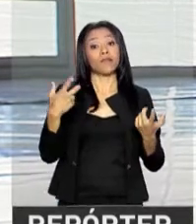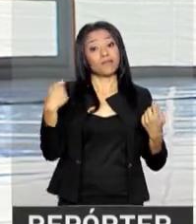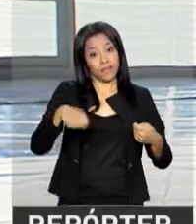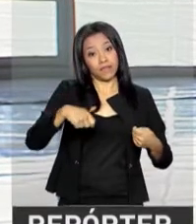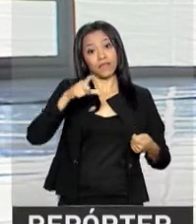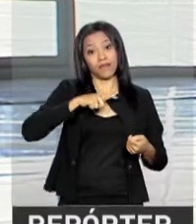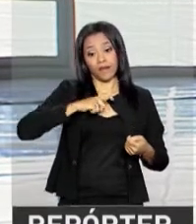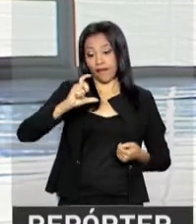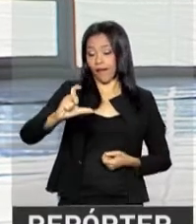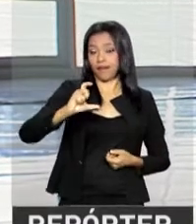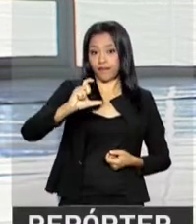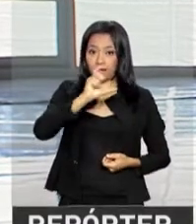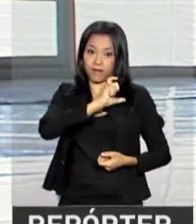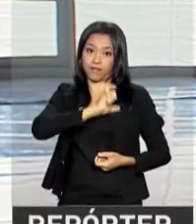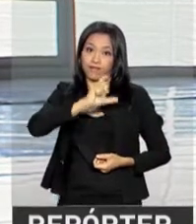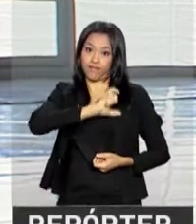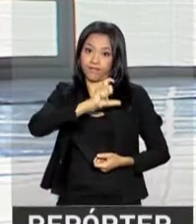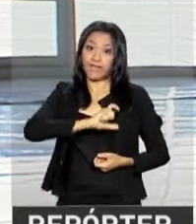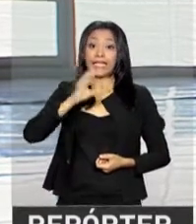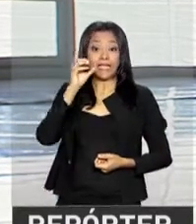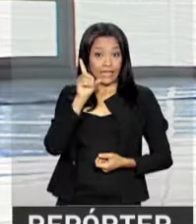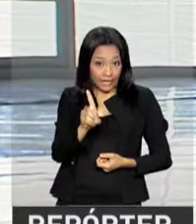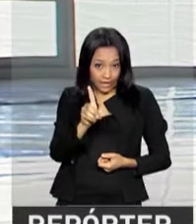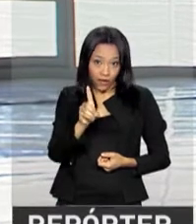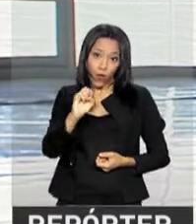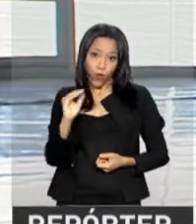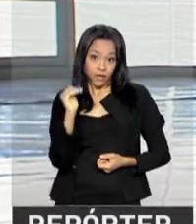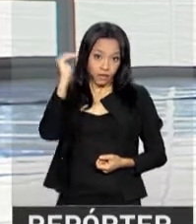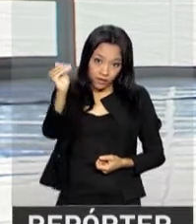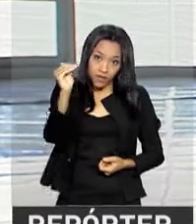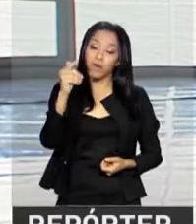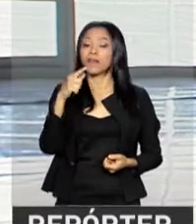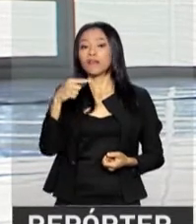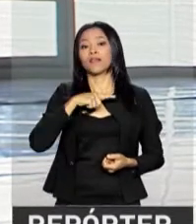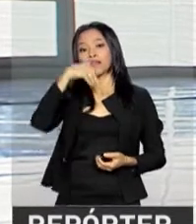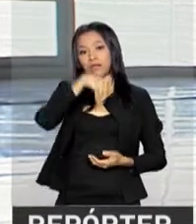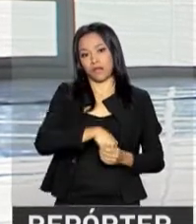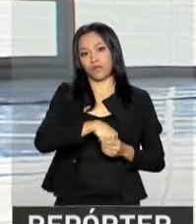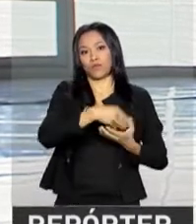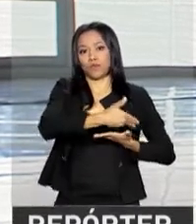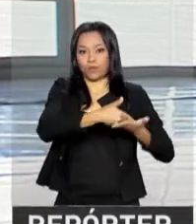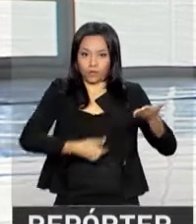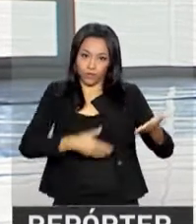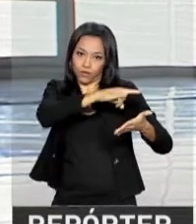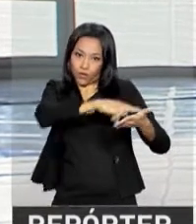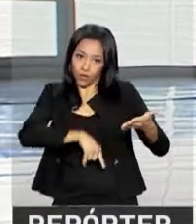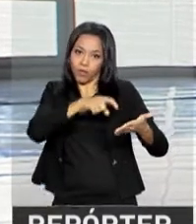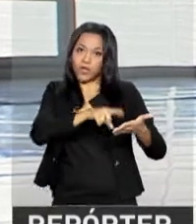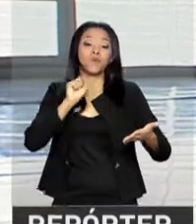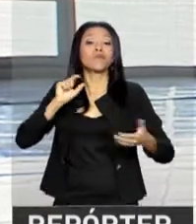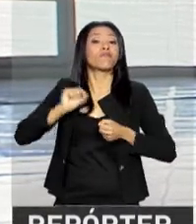carteira de habilitação categoria b ou superior e constar no documento que exerce atividade remunerada quem